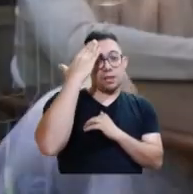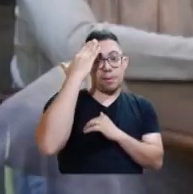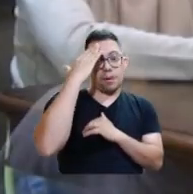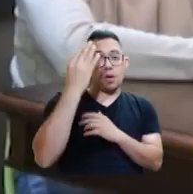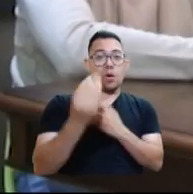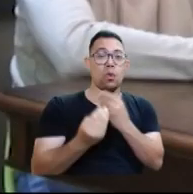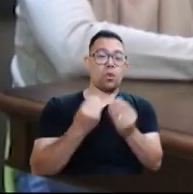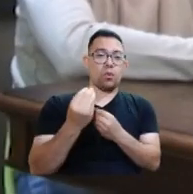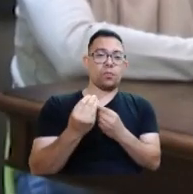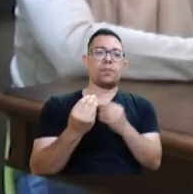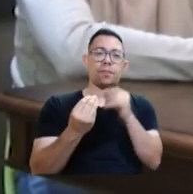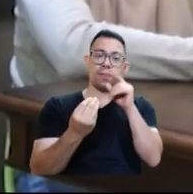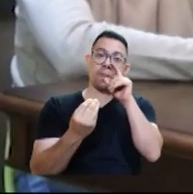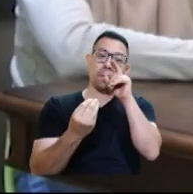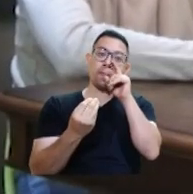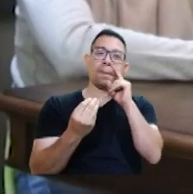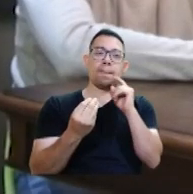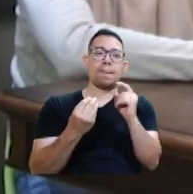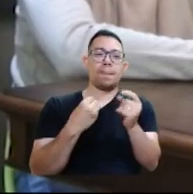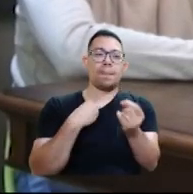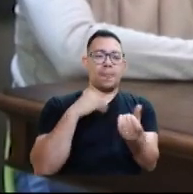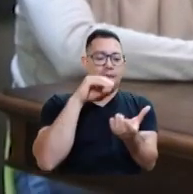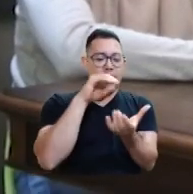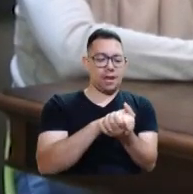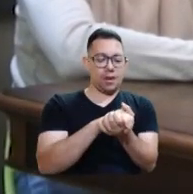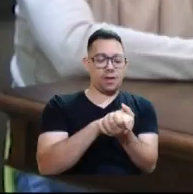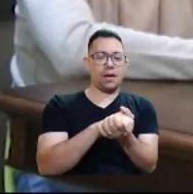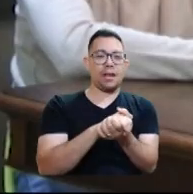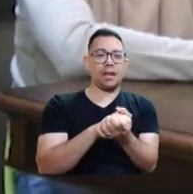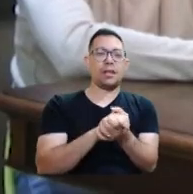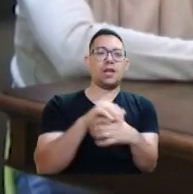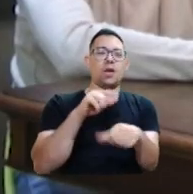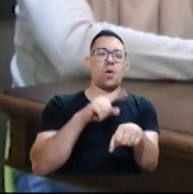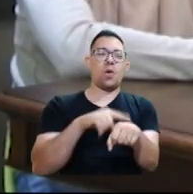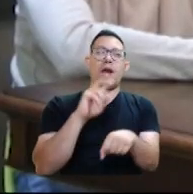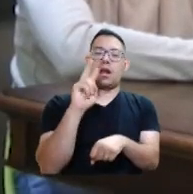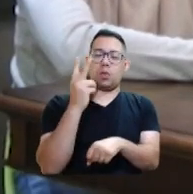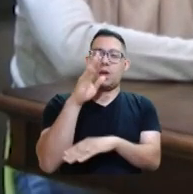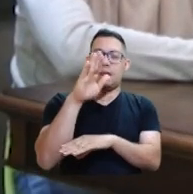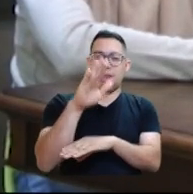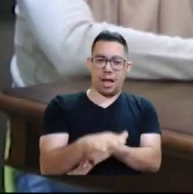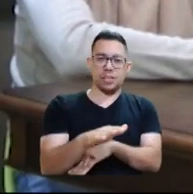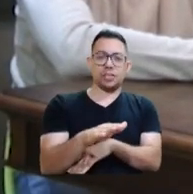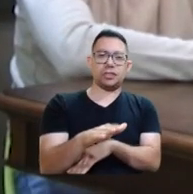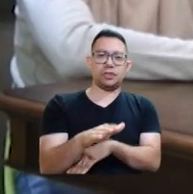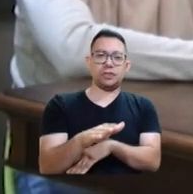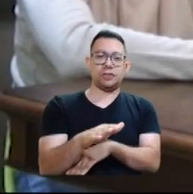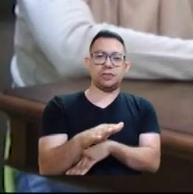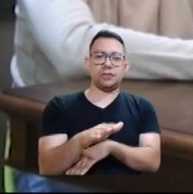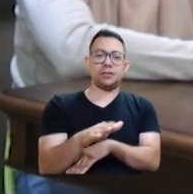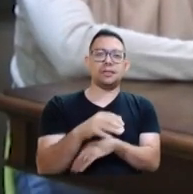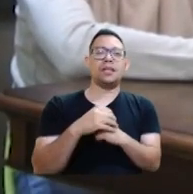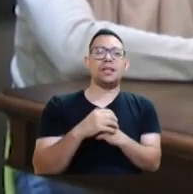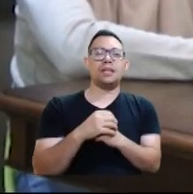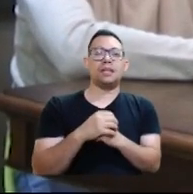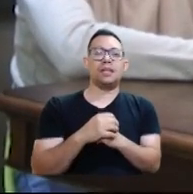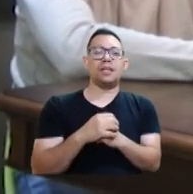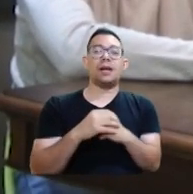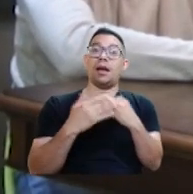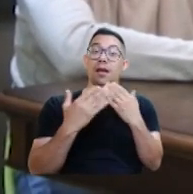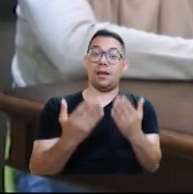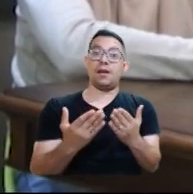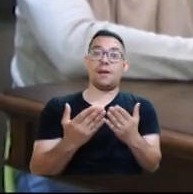ter uma ideia de como é que era o envolvimento, meu casamento estava marcado para as 2 horas da tarde no